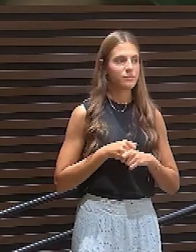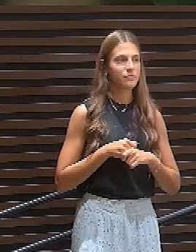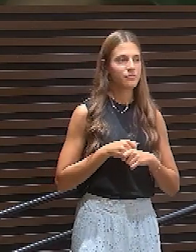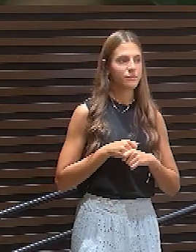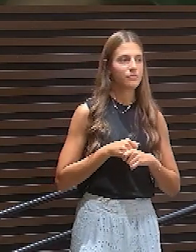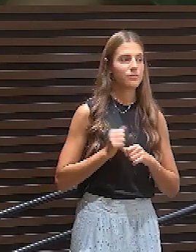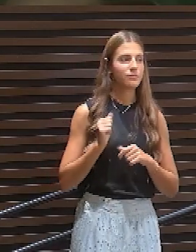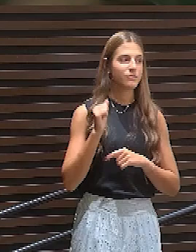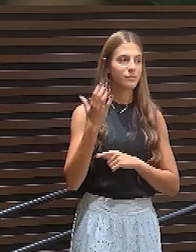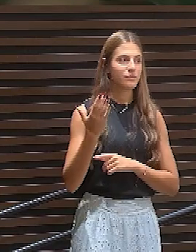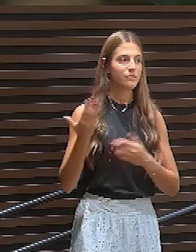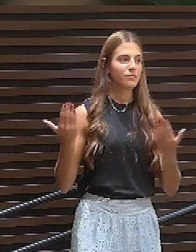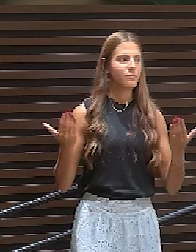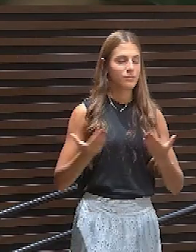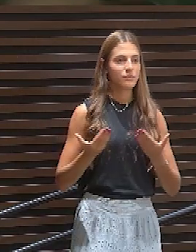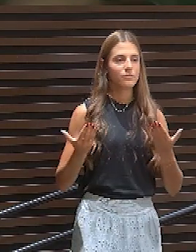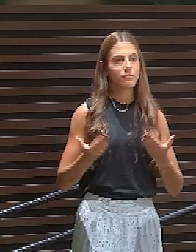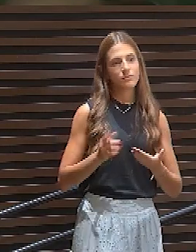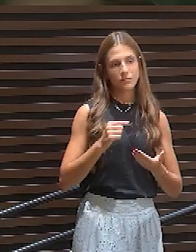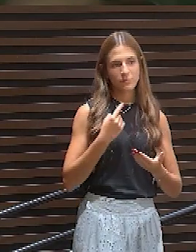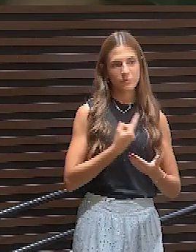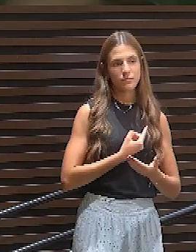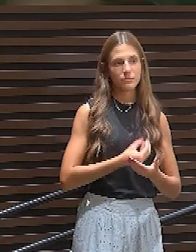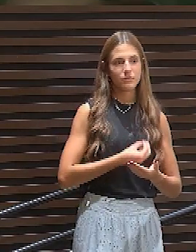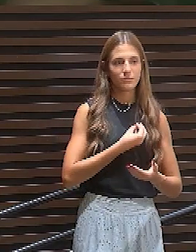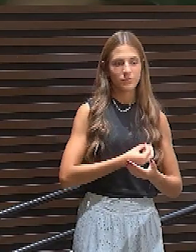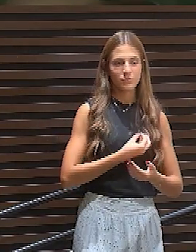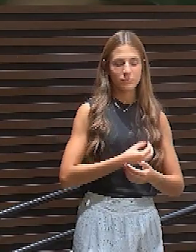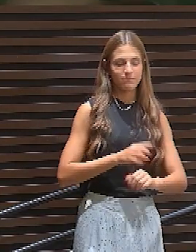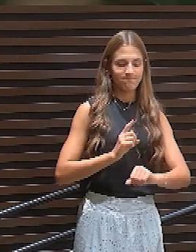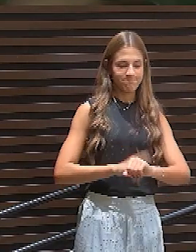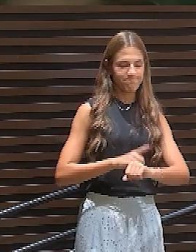Hoje nós vivemos um tempo de agitação.